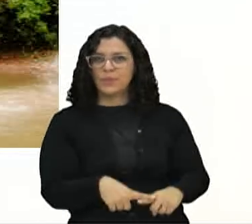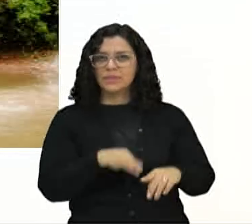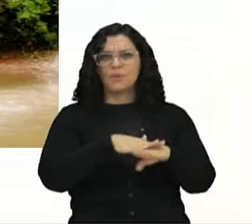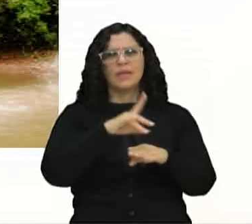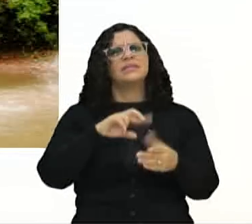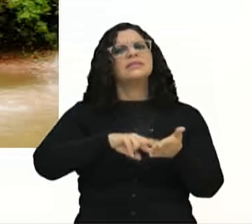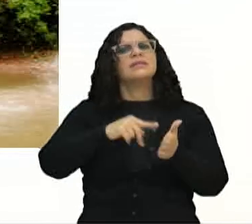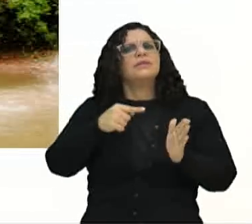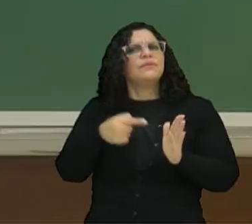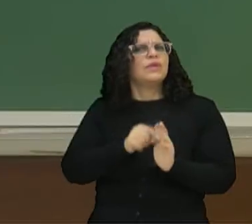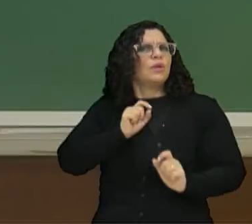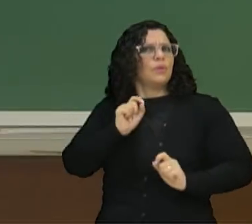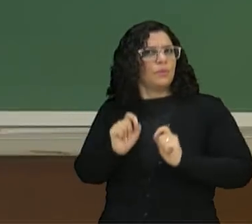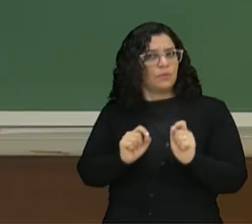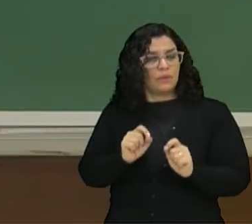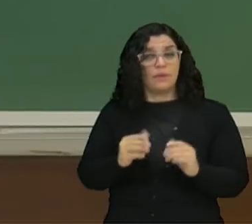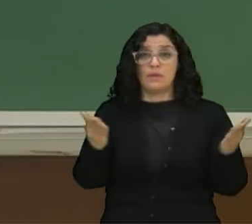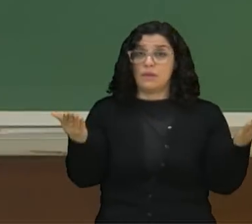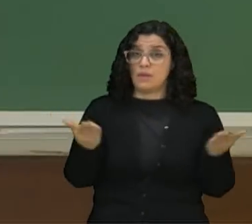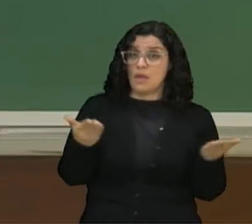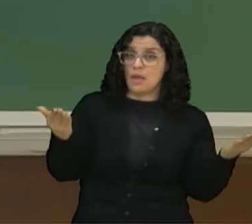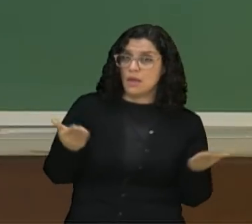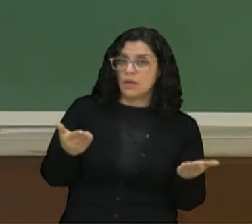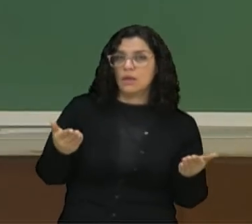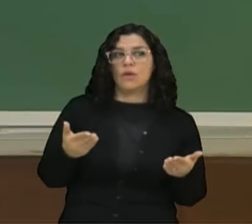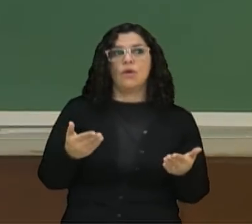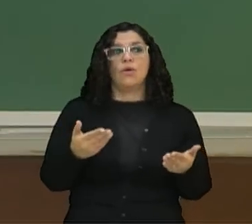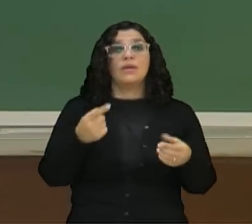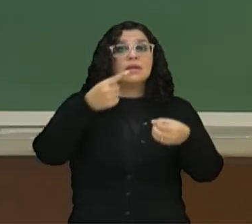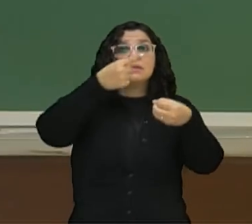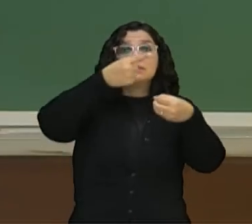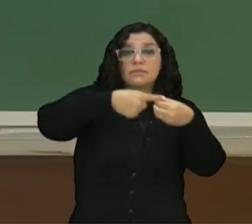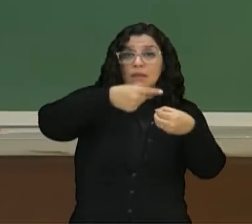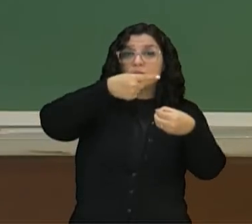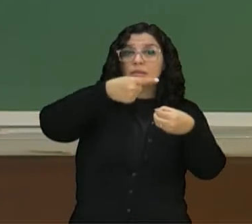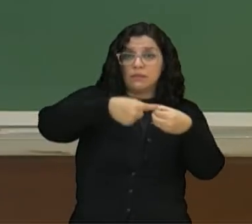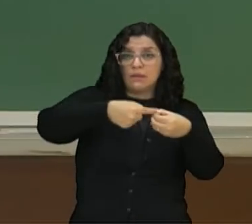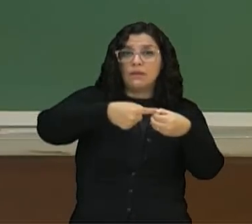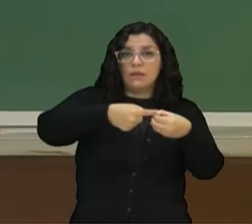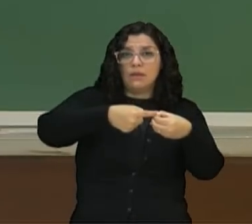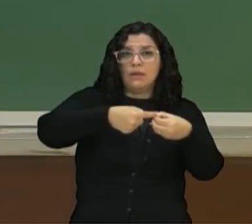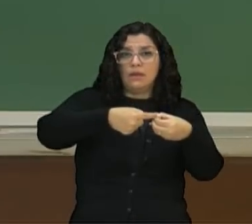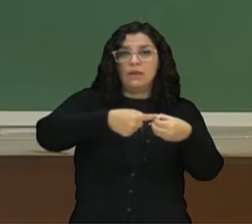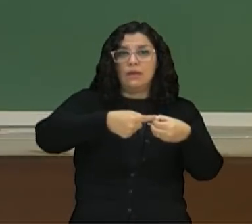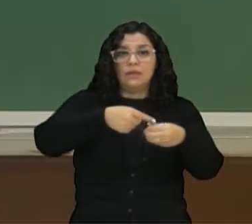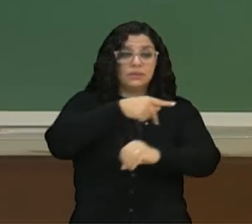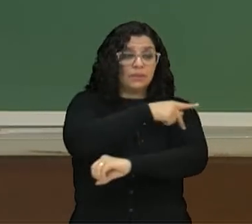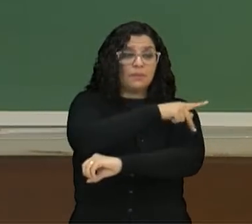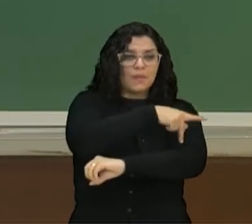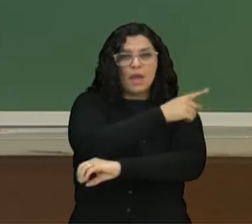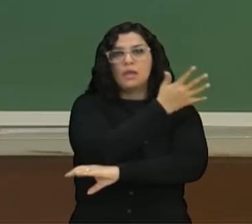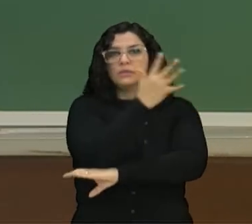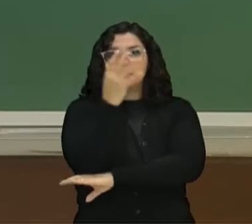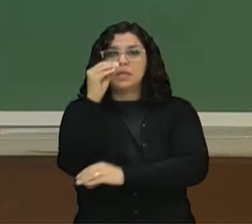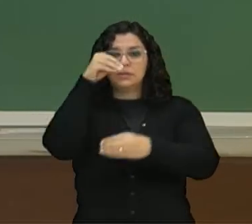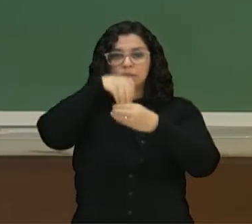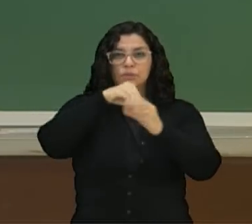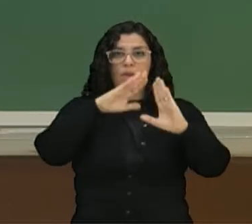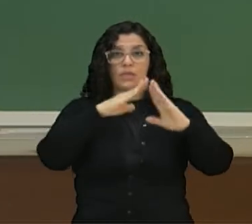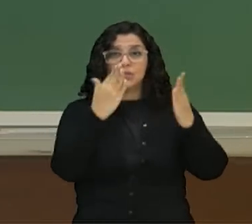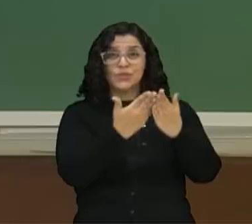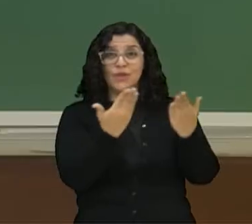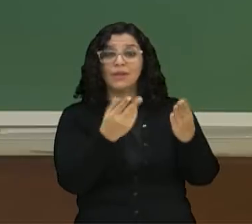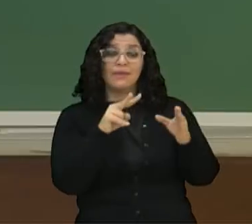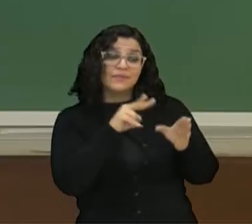isso quer dizer? Que, lógico, em regiões urbanas, né, em parques ou escolas, né, tem mais